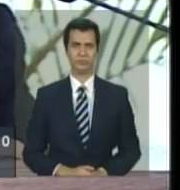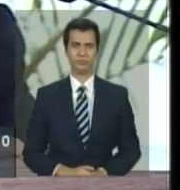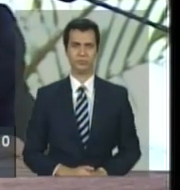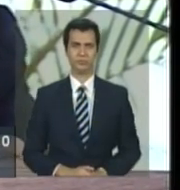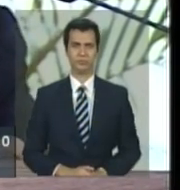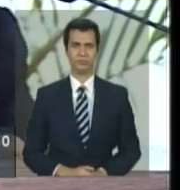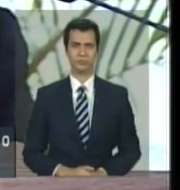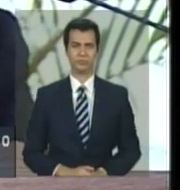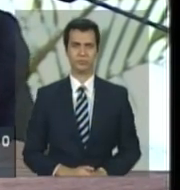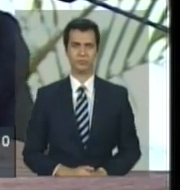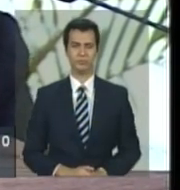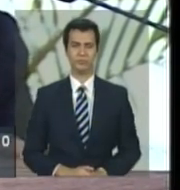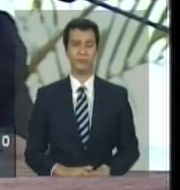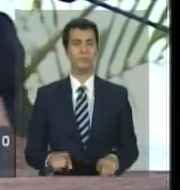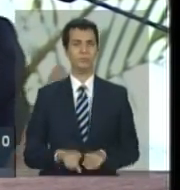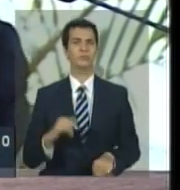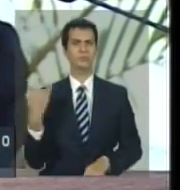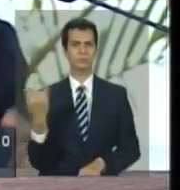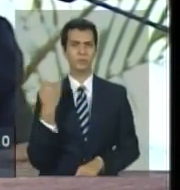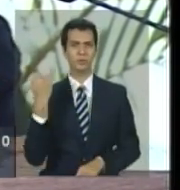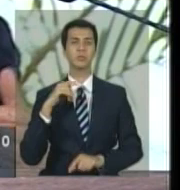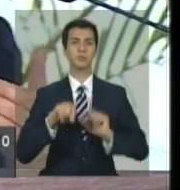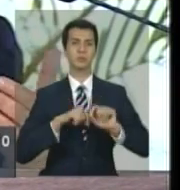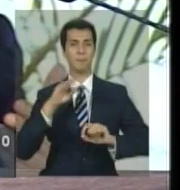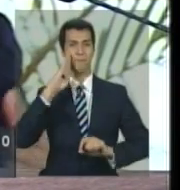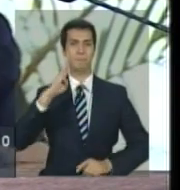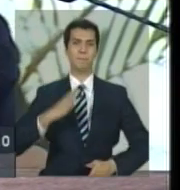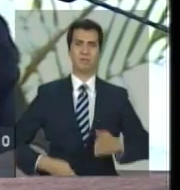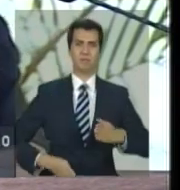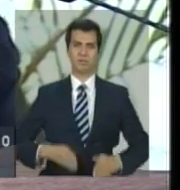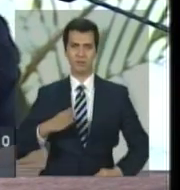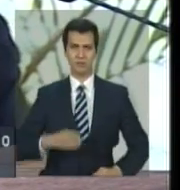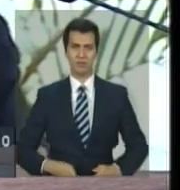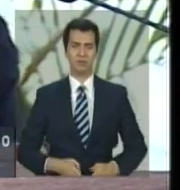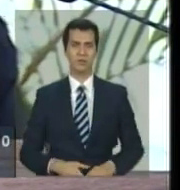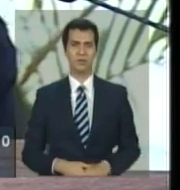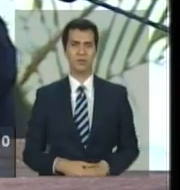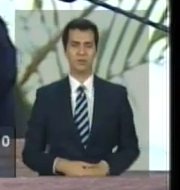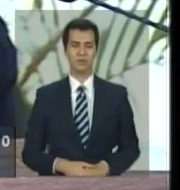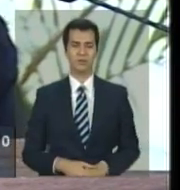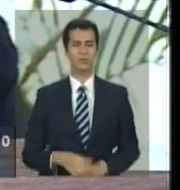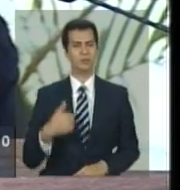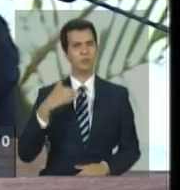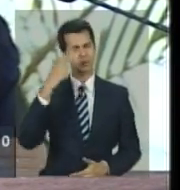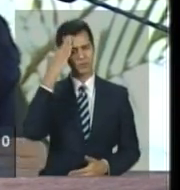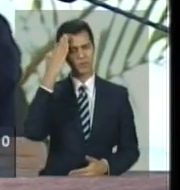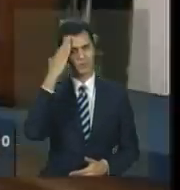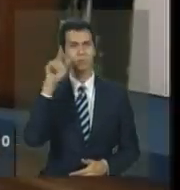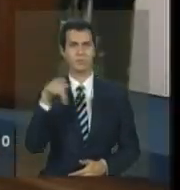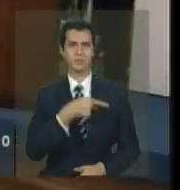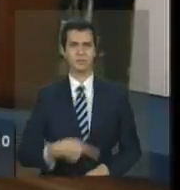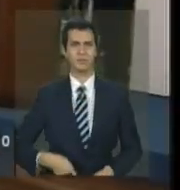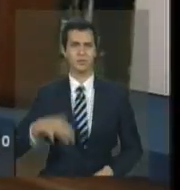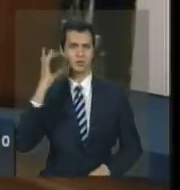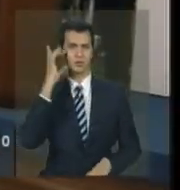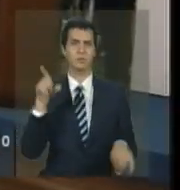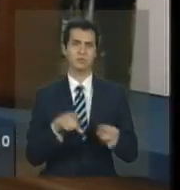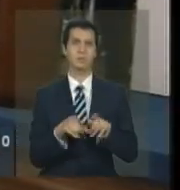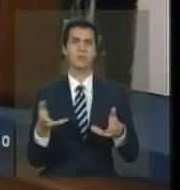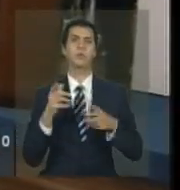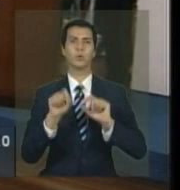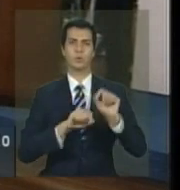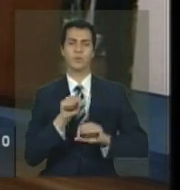É igualmente importante garantir aos militares, como estou seguro, é uma preocupação da nossa presidenta, condições de